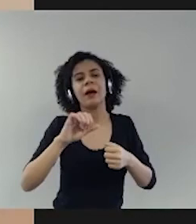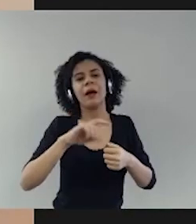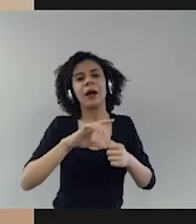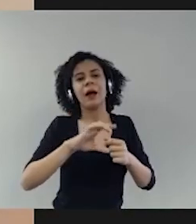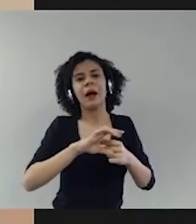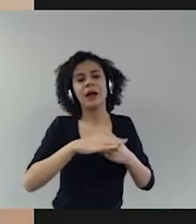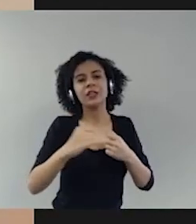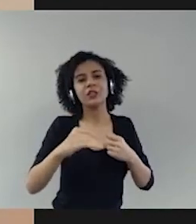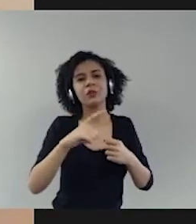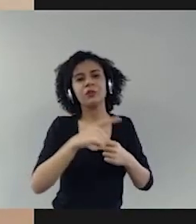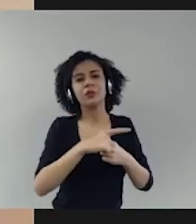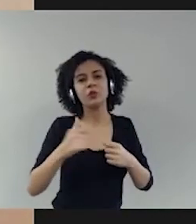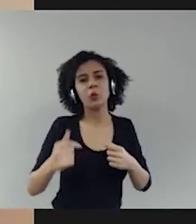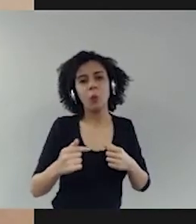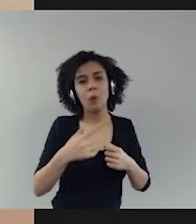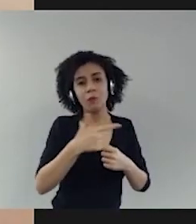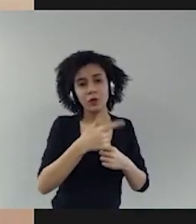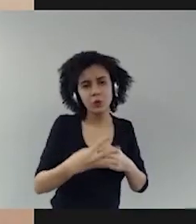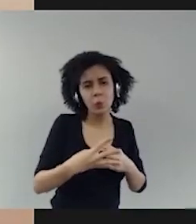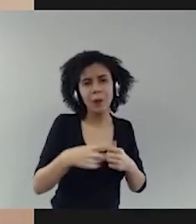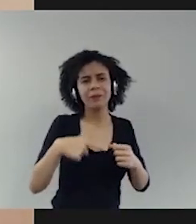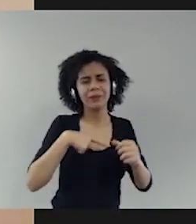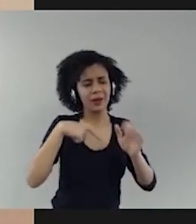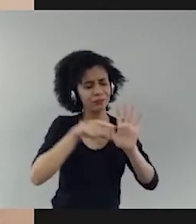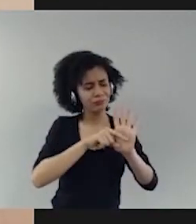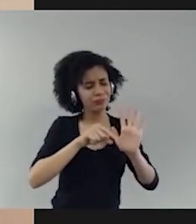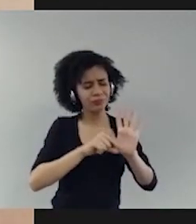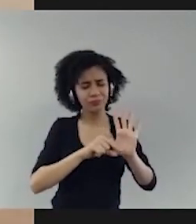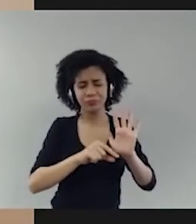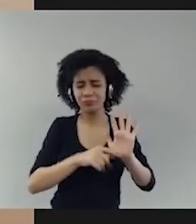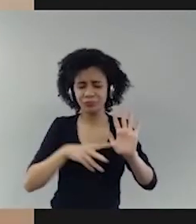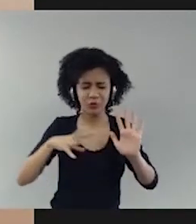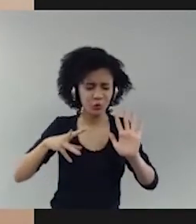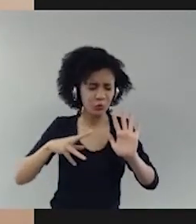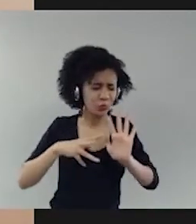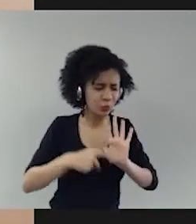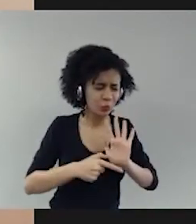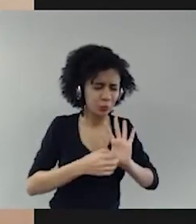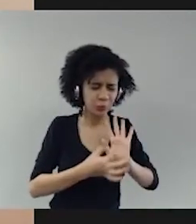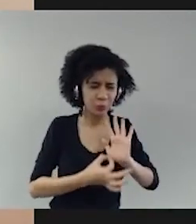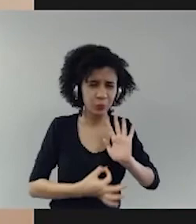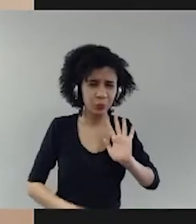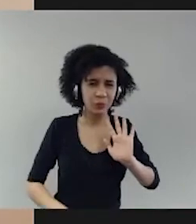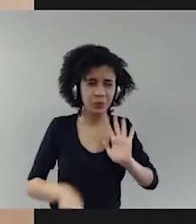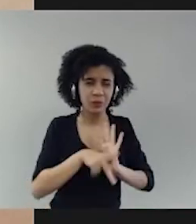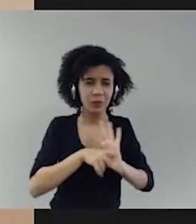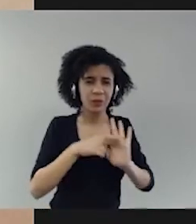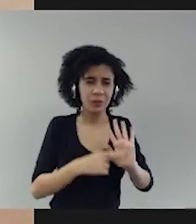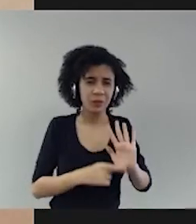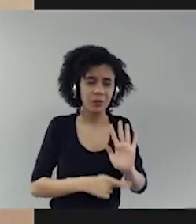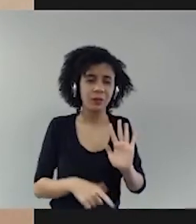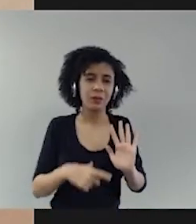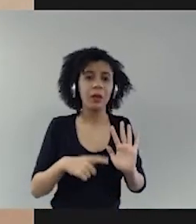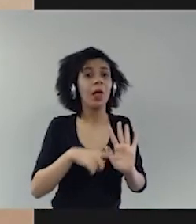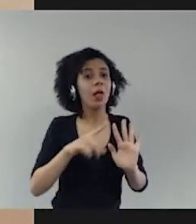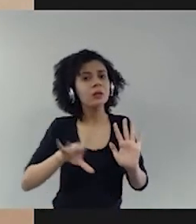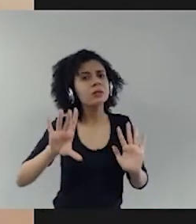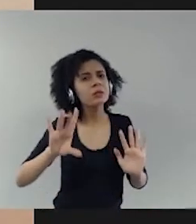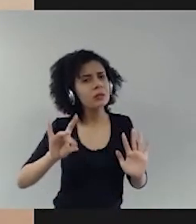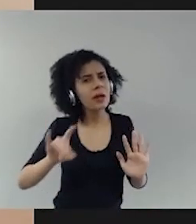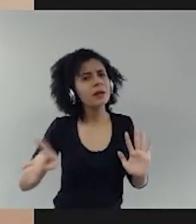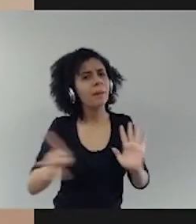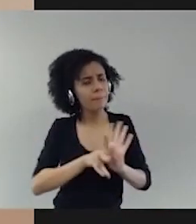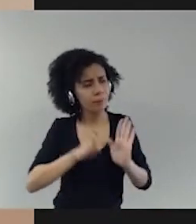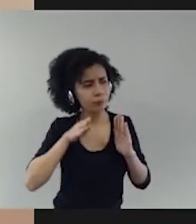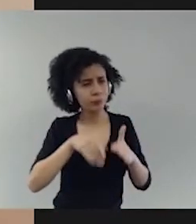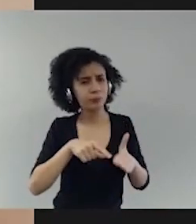tem princípios, tem objeto, tem competência, finalidade, toda aquela estrutura de regime jurídico, é uma ciência, é um ramo